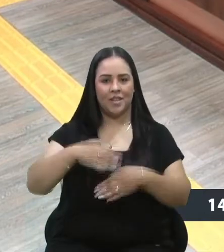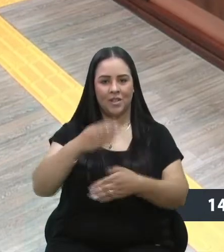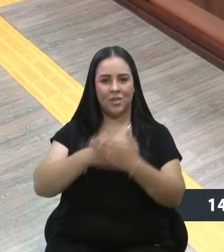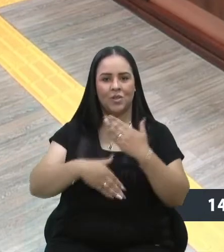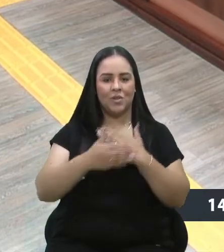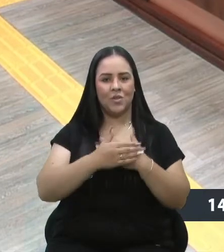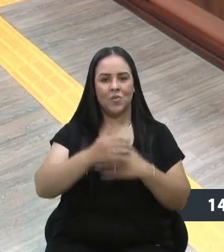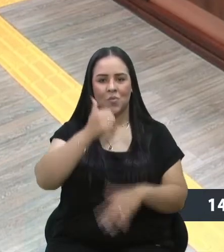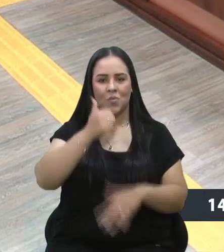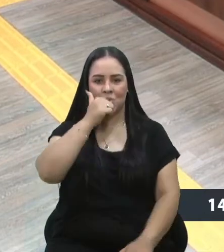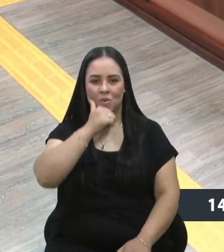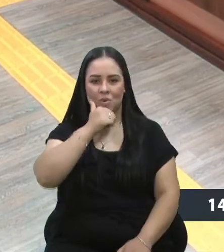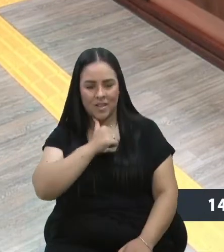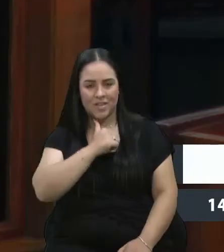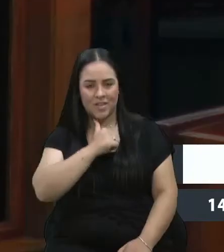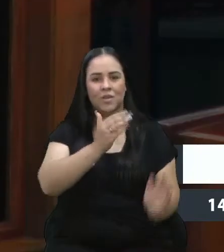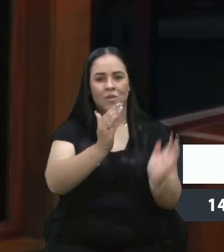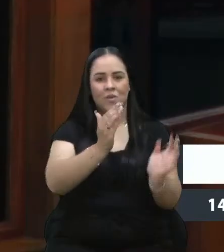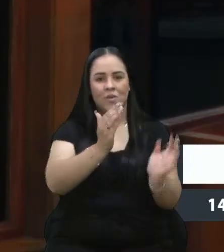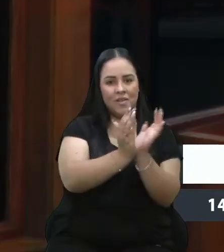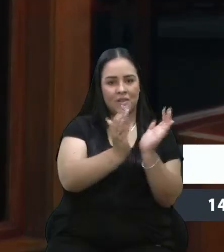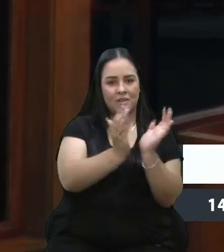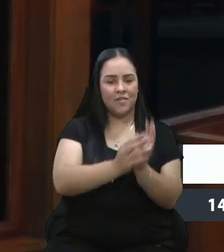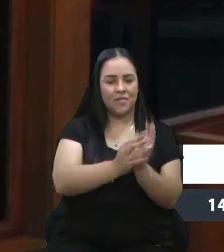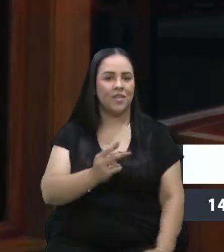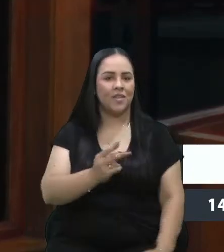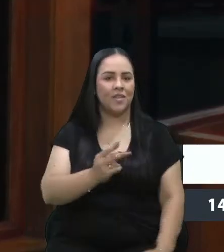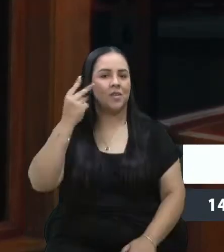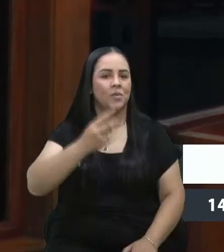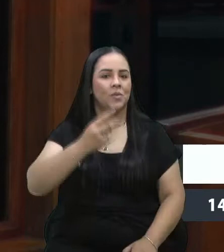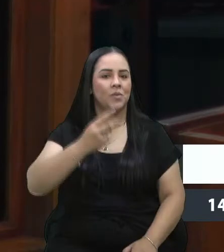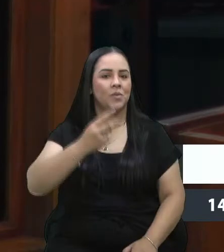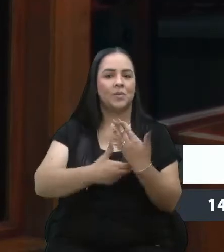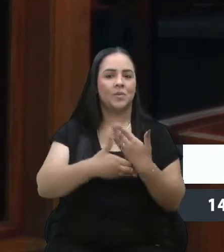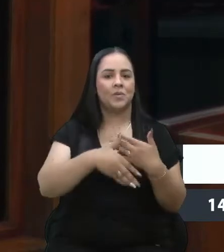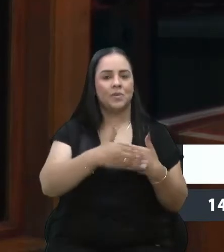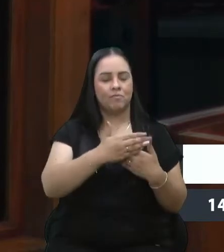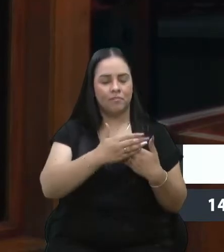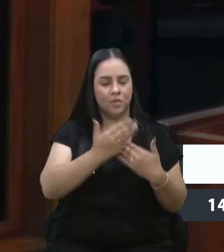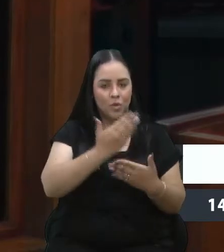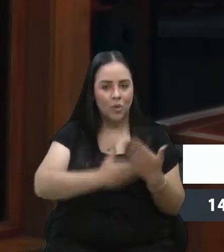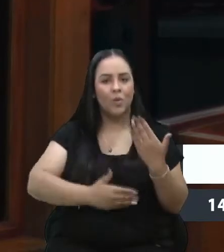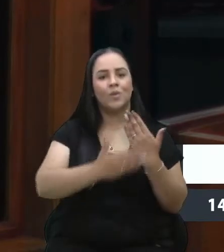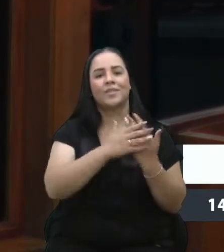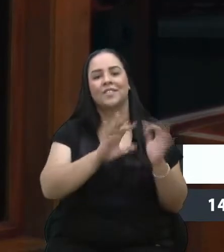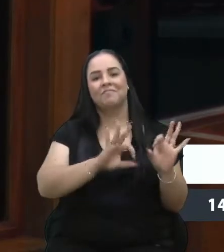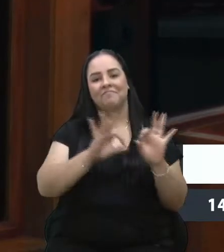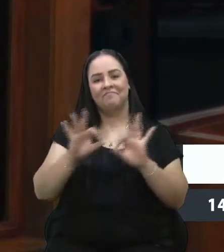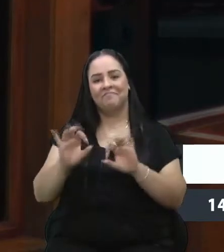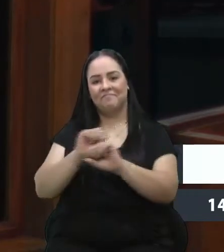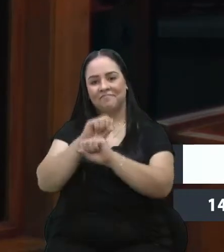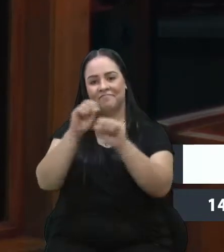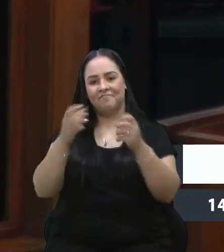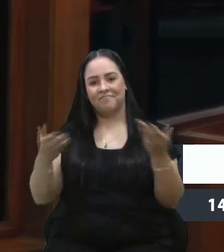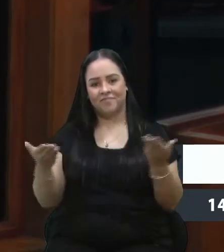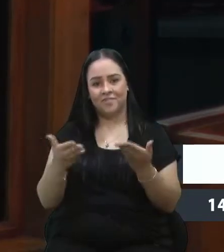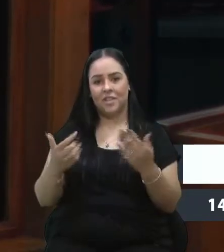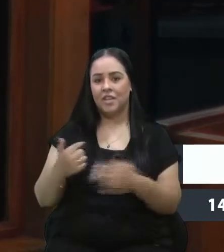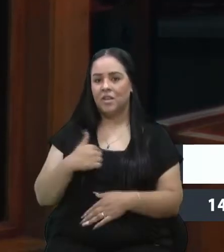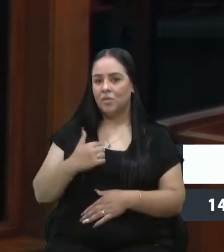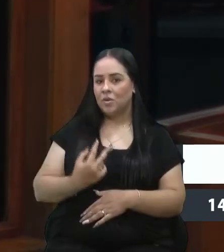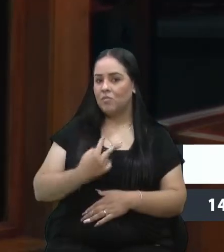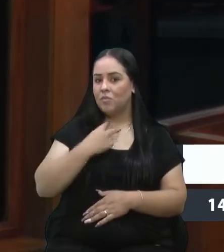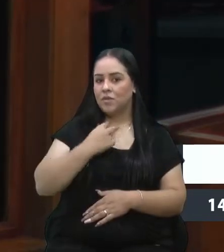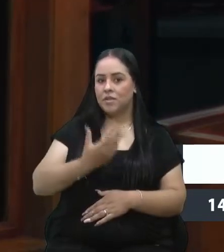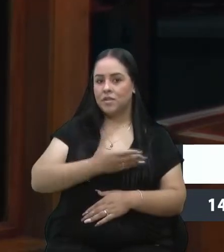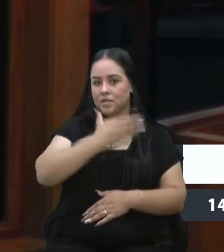servidoras, colegas vereadoras e todos que nos acompanham nesta manhã. Bom, eu não poderia deixar de falar, então, no meu